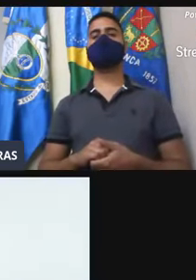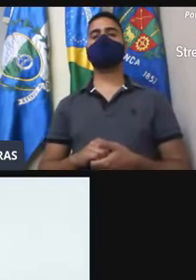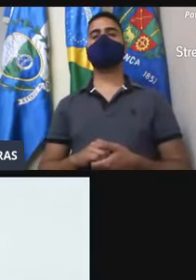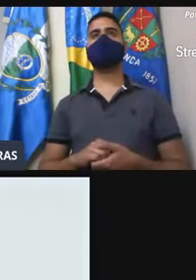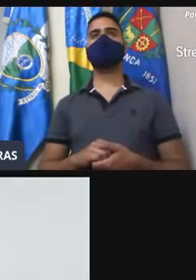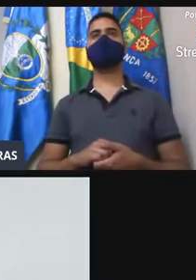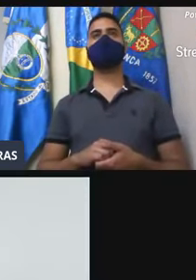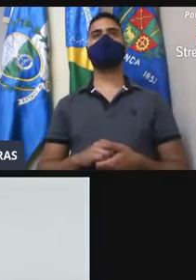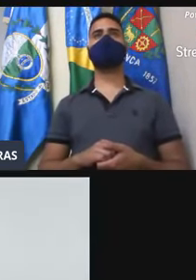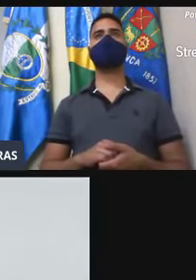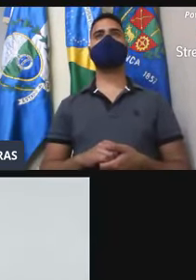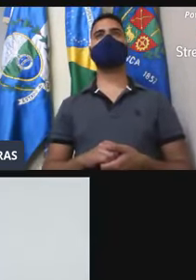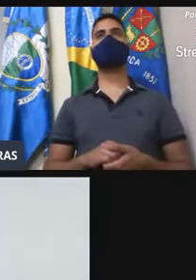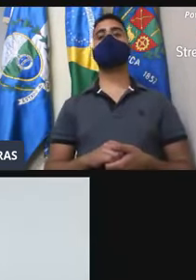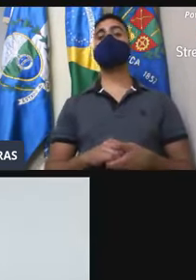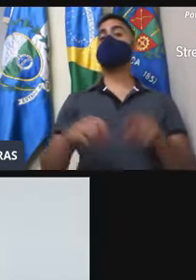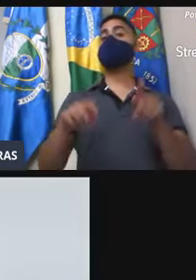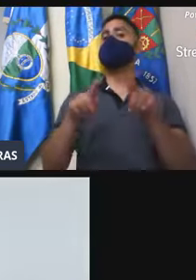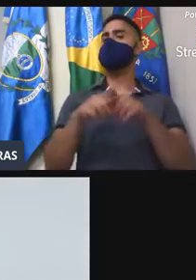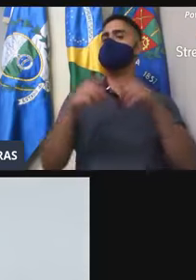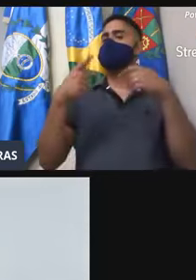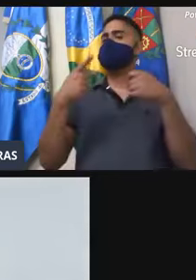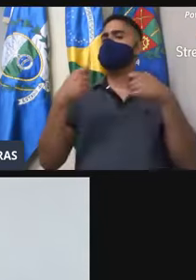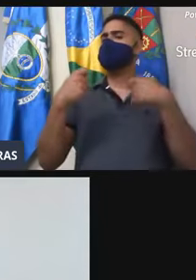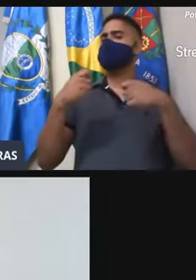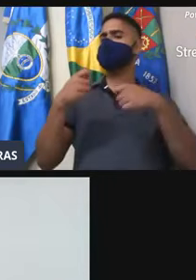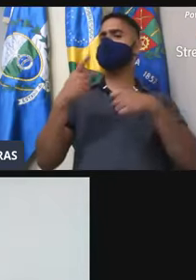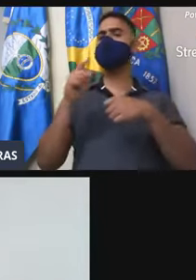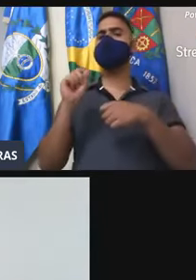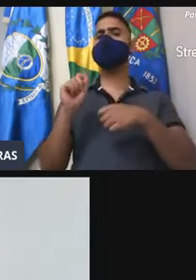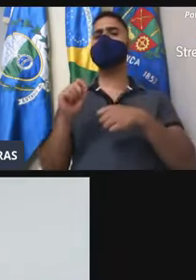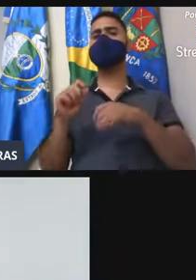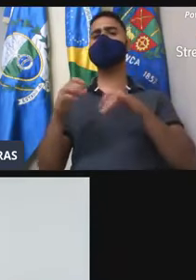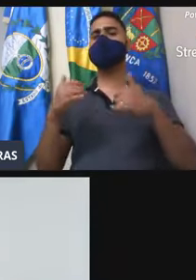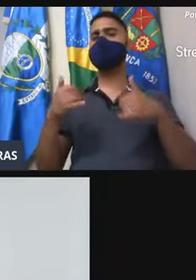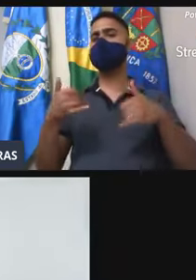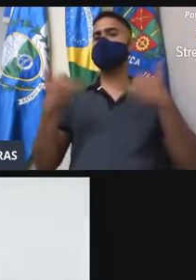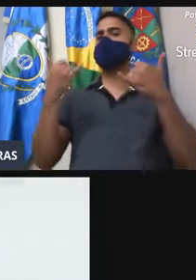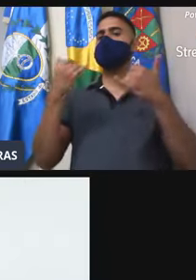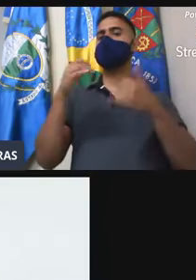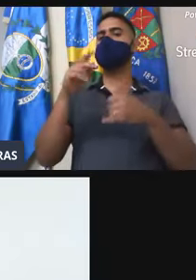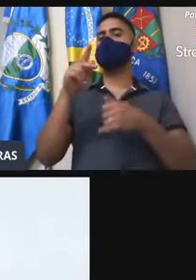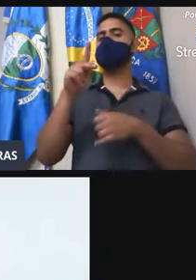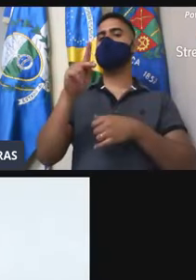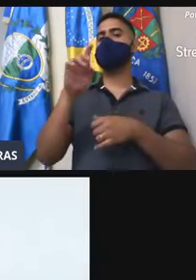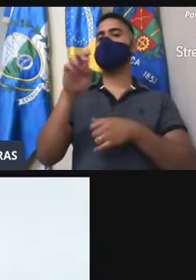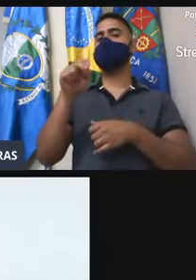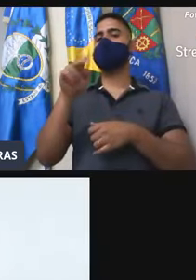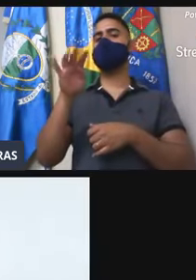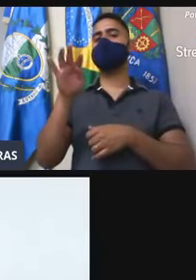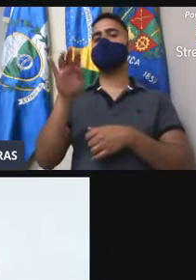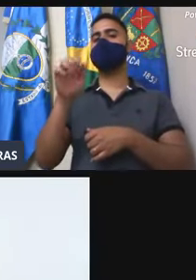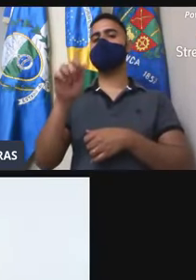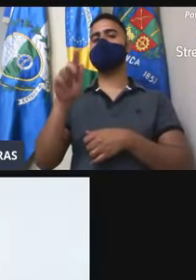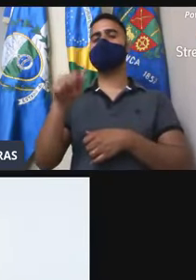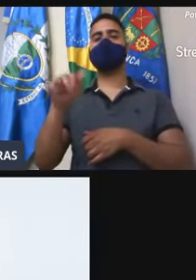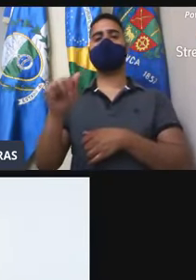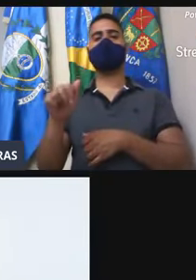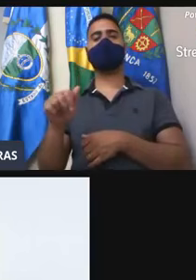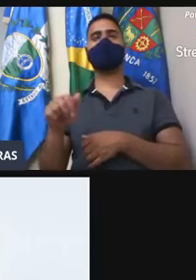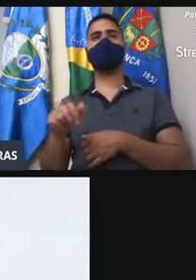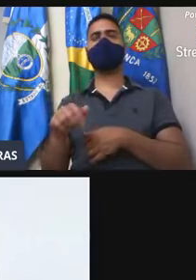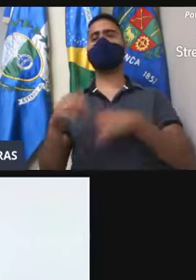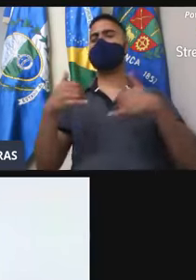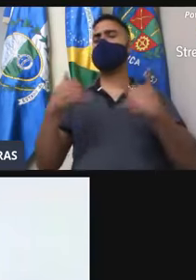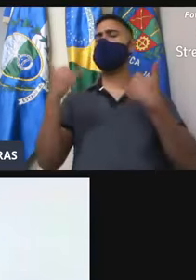posso deixar de colocar aqui, Silvio, sobre a festa de Pentanha. A festa de Pentanha, David, é uma